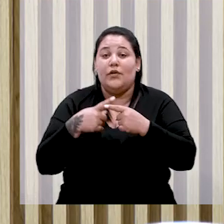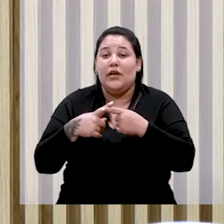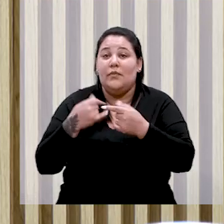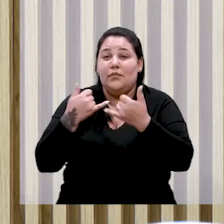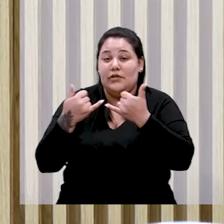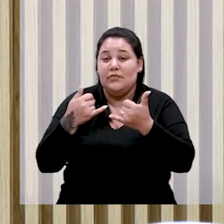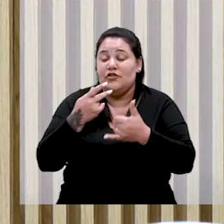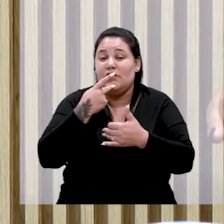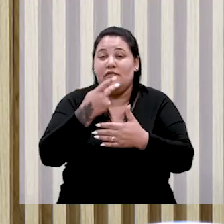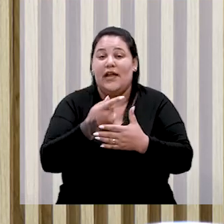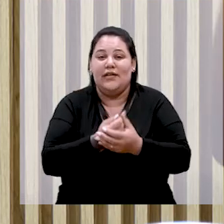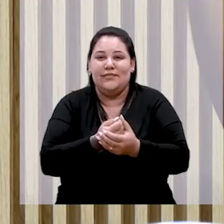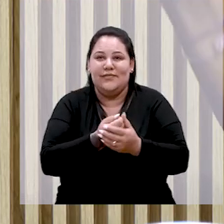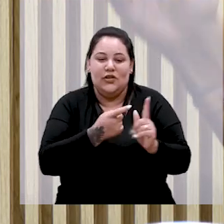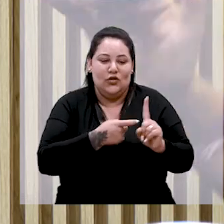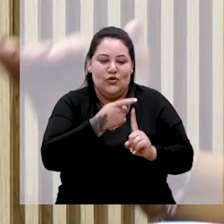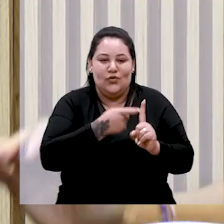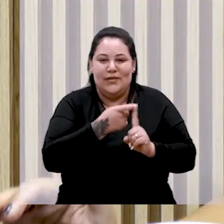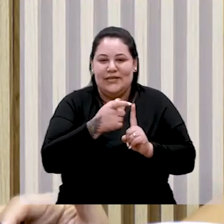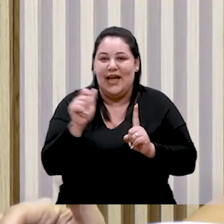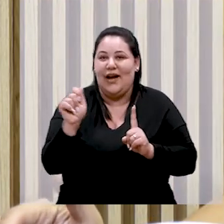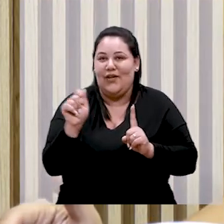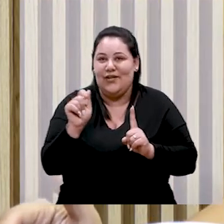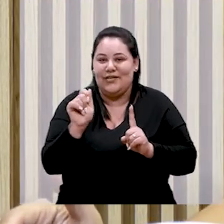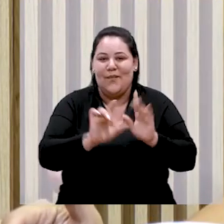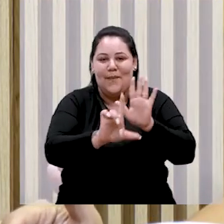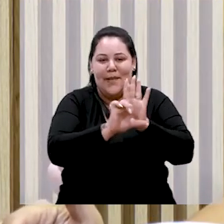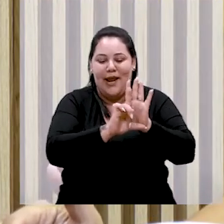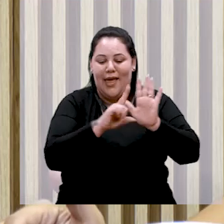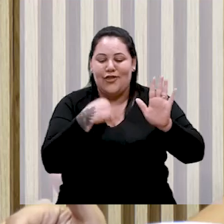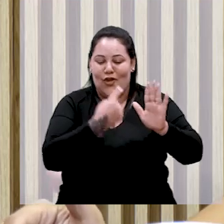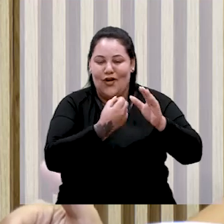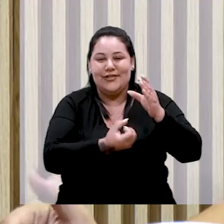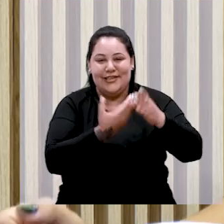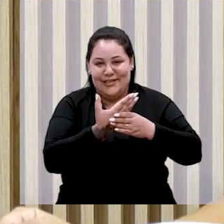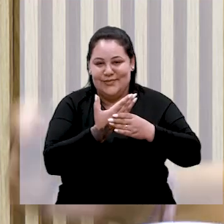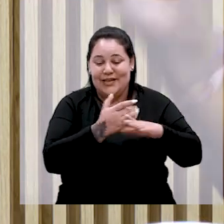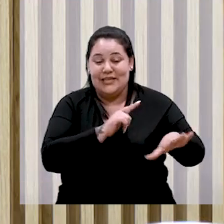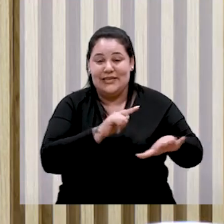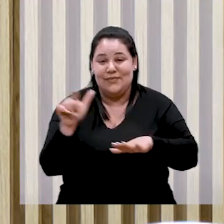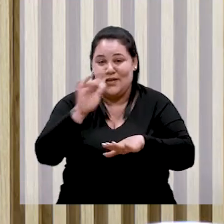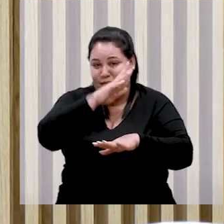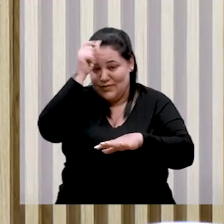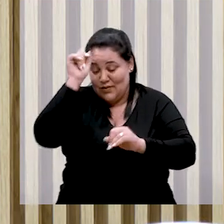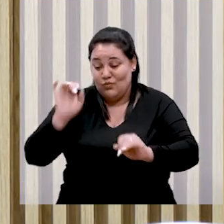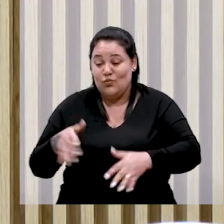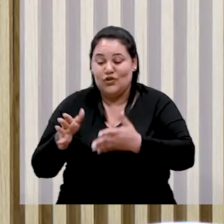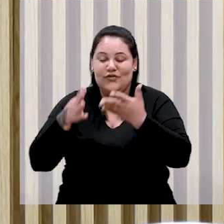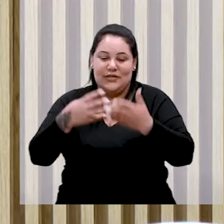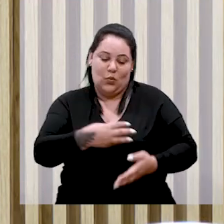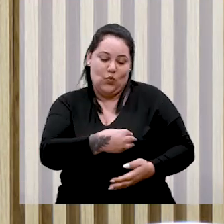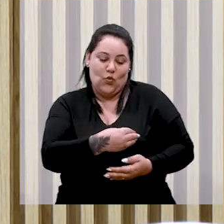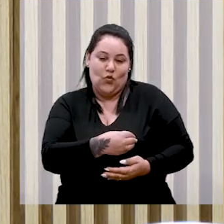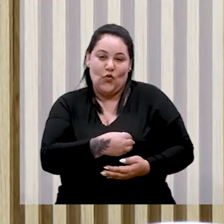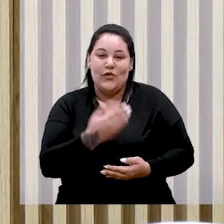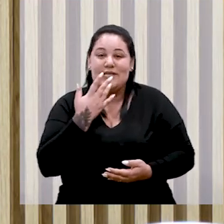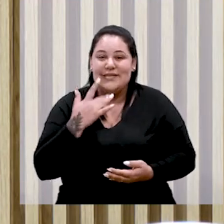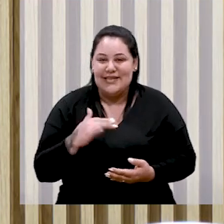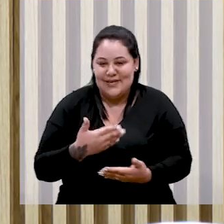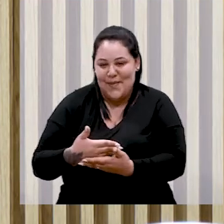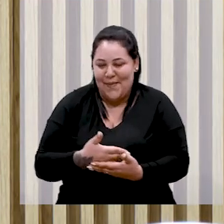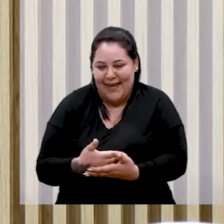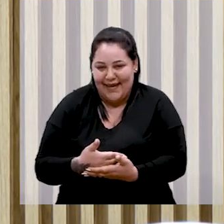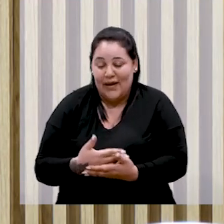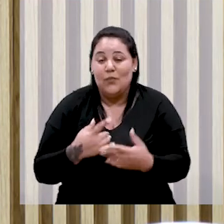que a gente fala, por exemplo, que o mês do aleitamento é agosto. Uma lei nossa também que criou a Semana Municipal de Incentivo ao Aleitamento Materno. Por